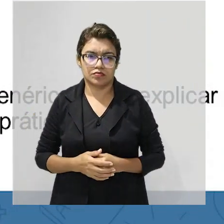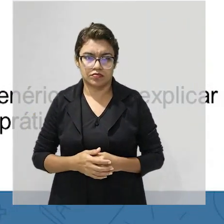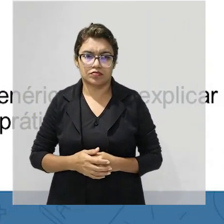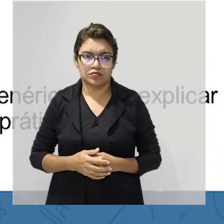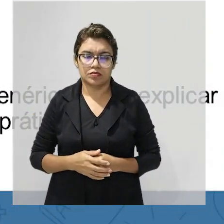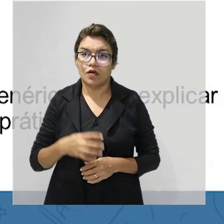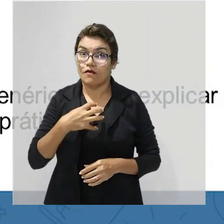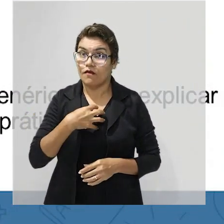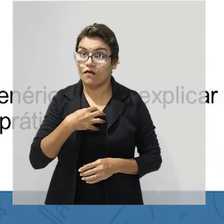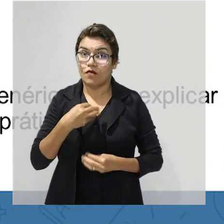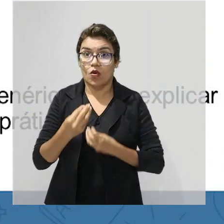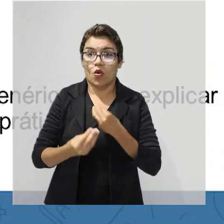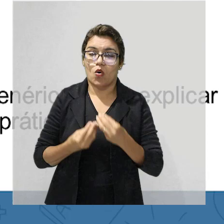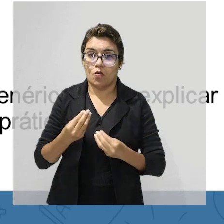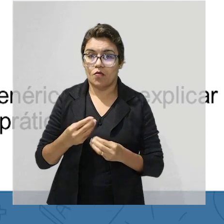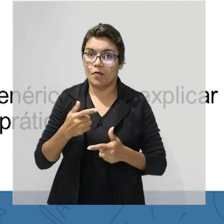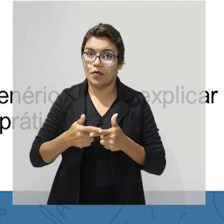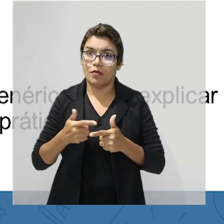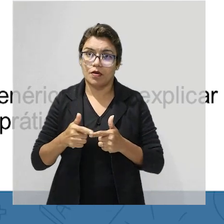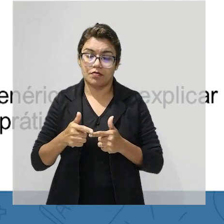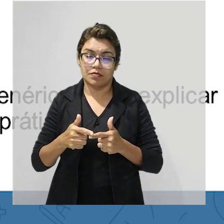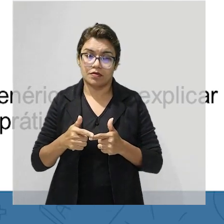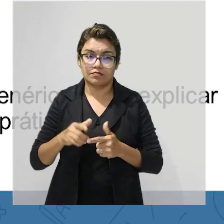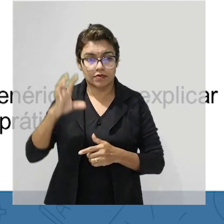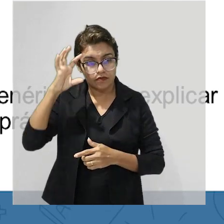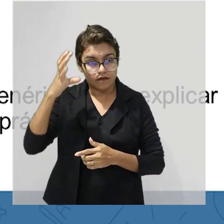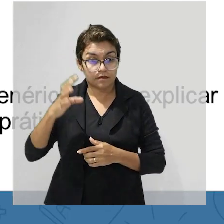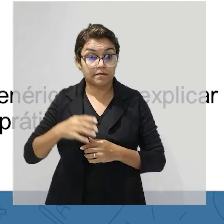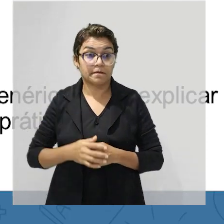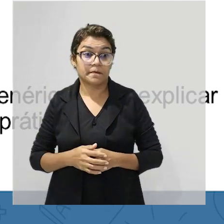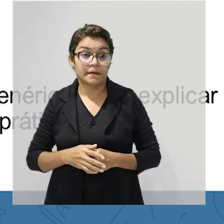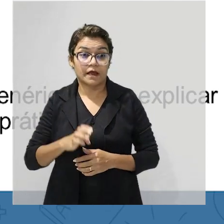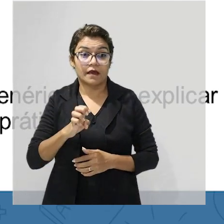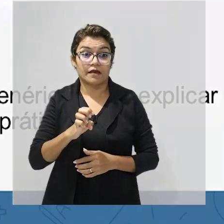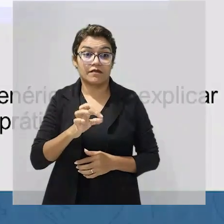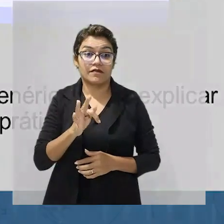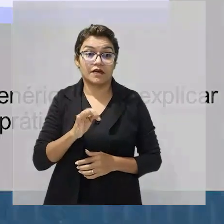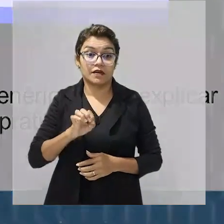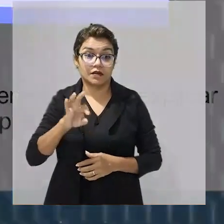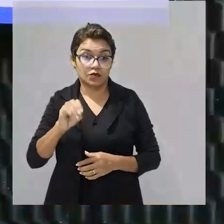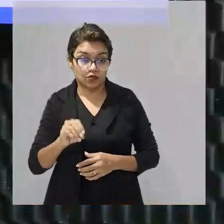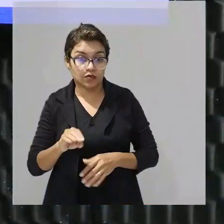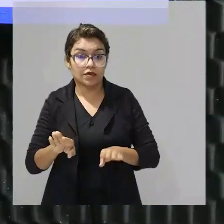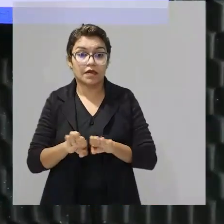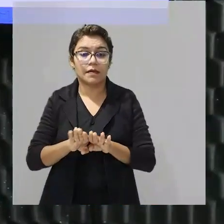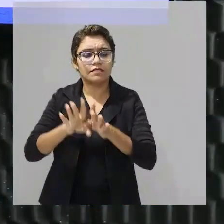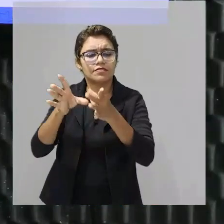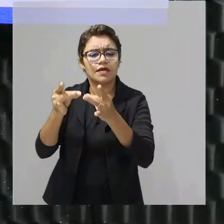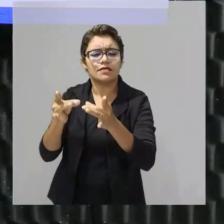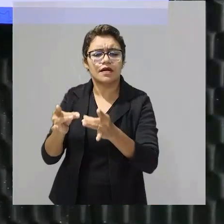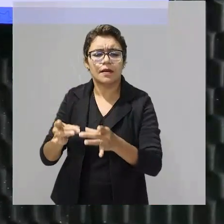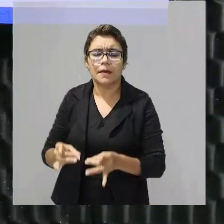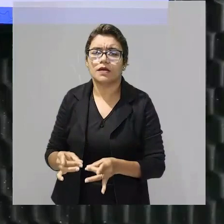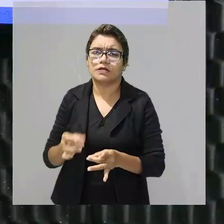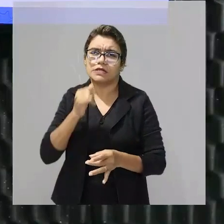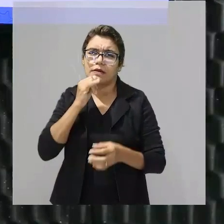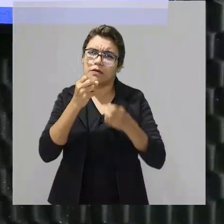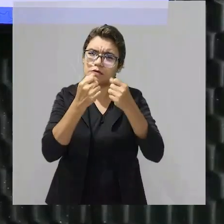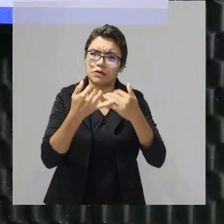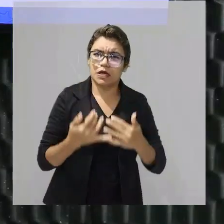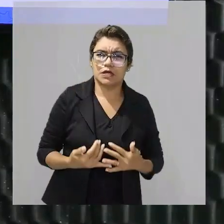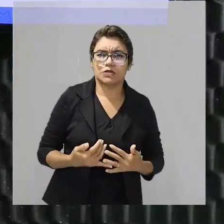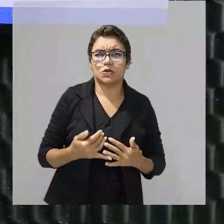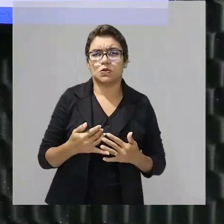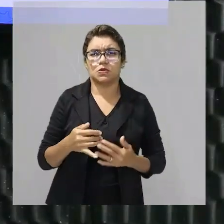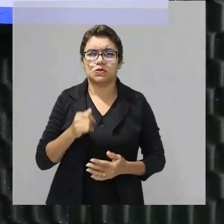precisa ter 5 elementos. E quais são esses elementos? A ação, o que devemos